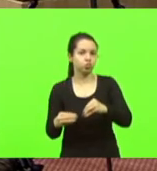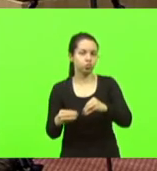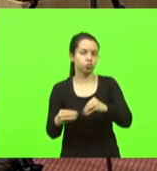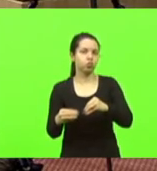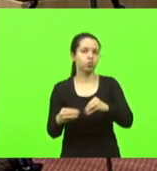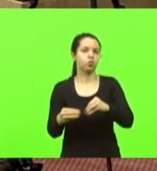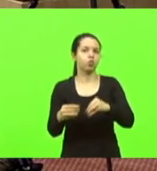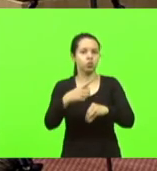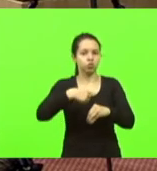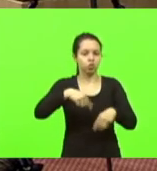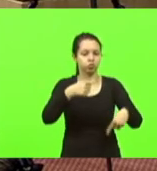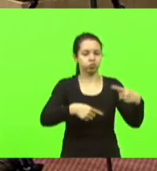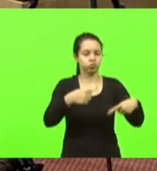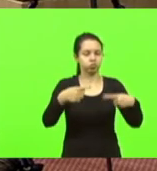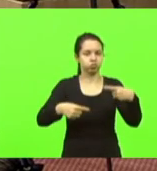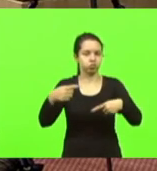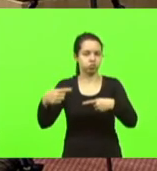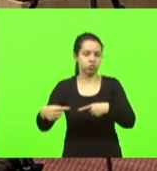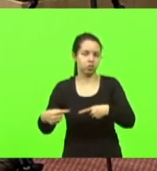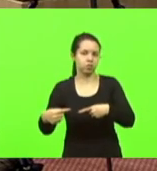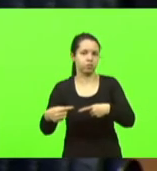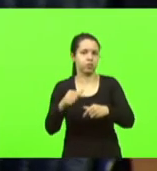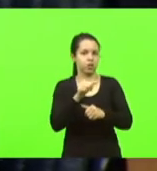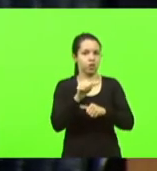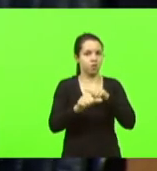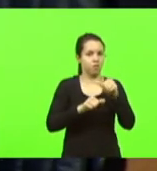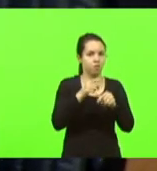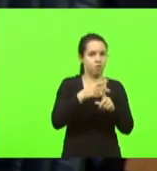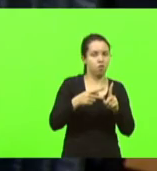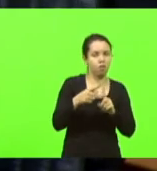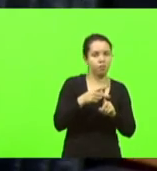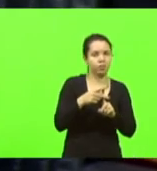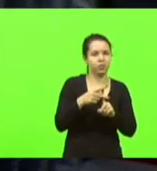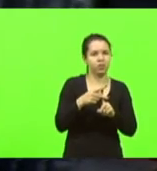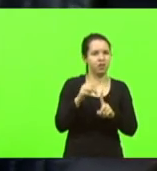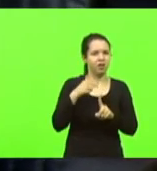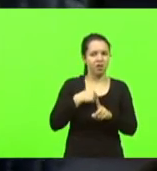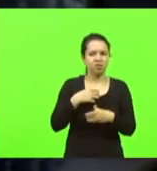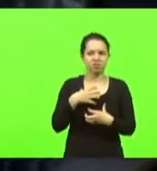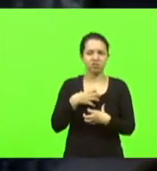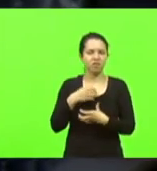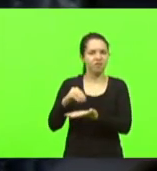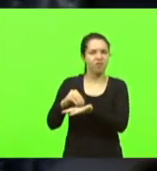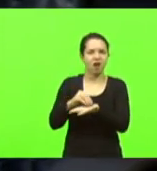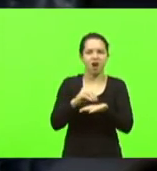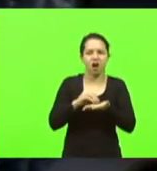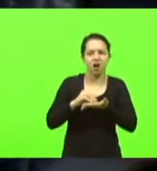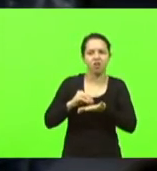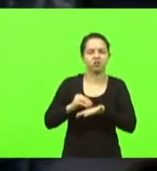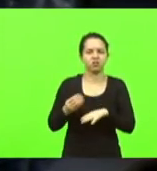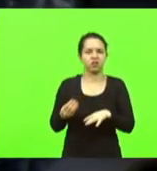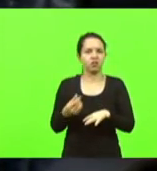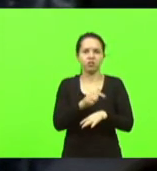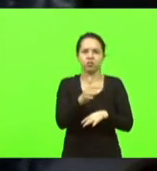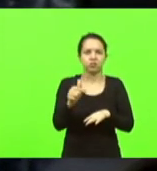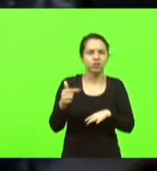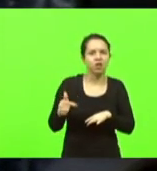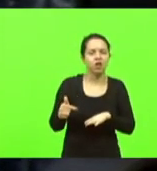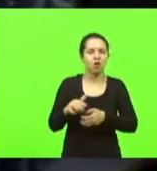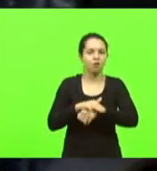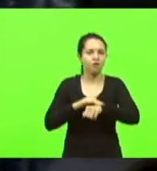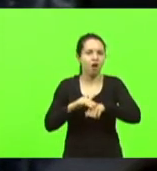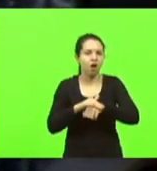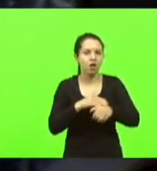reforma se tem algo que eu não sente falta nas nossas mesas de conversa de diálogo